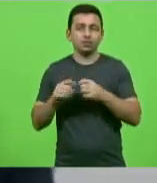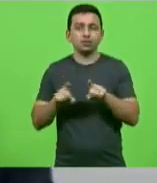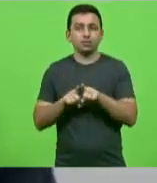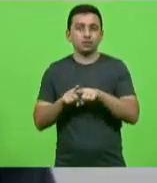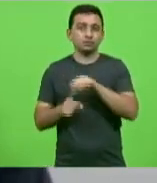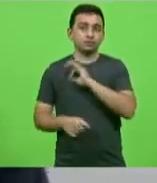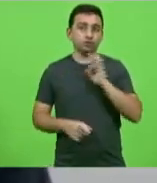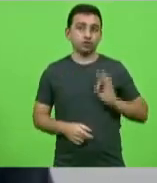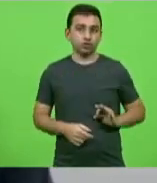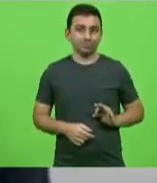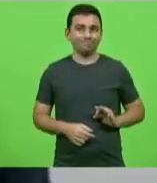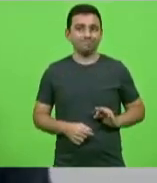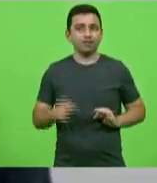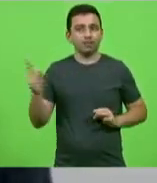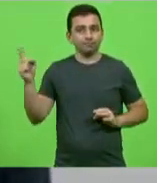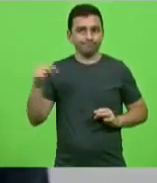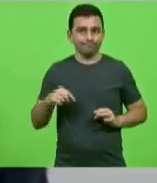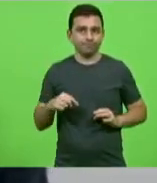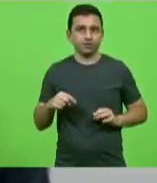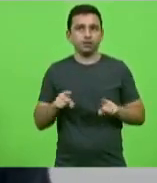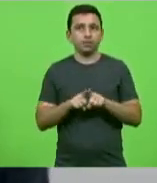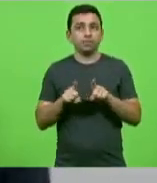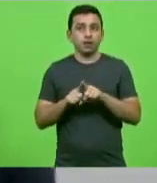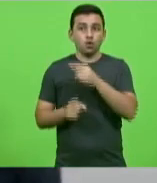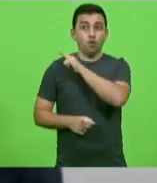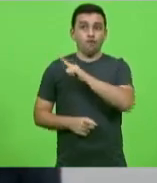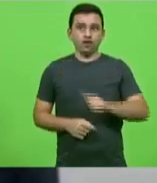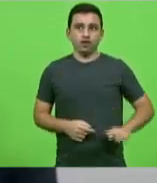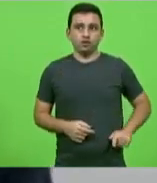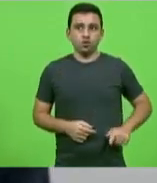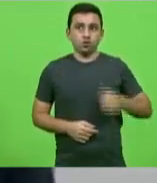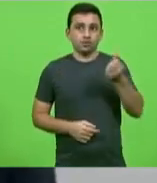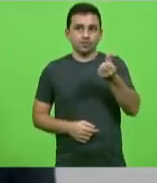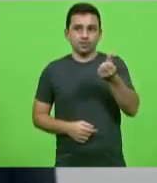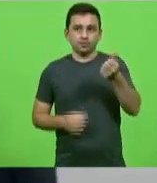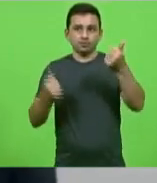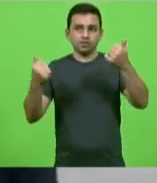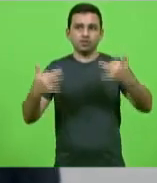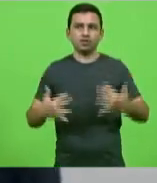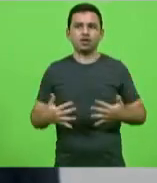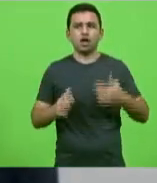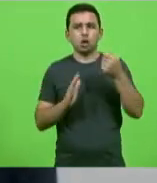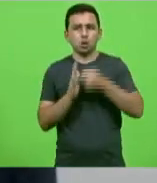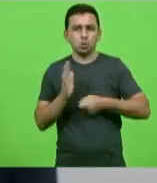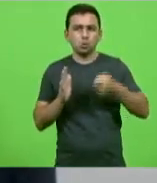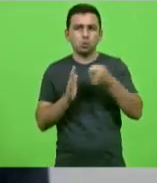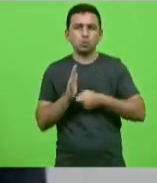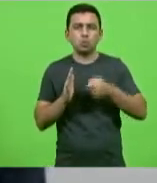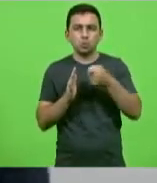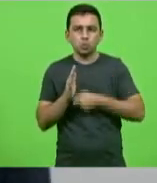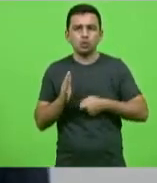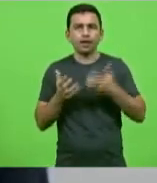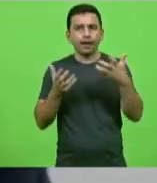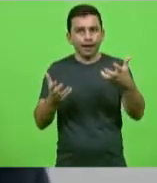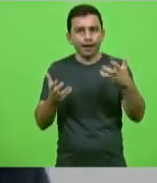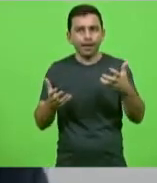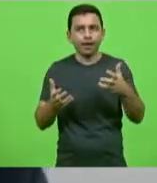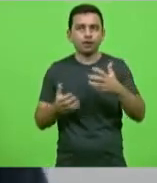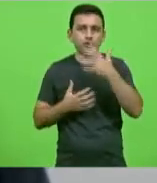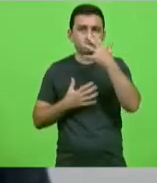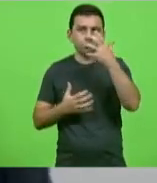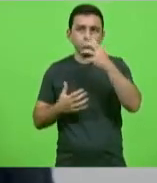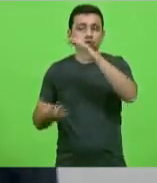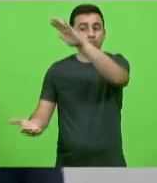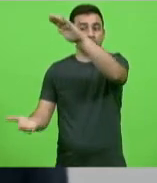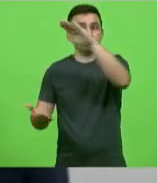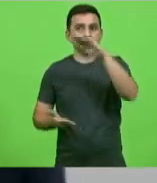sexta, expressa o senhor governador que estamos lutando para que esses respiradores cheguem aqui. Mais